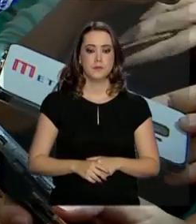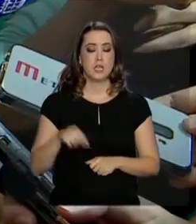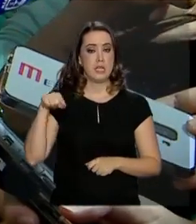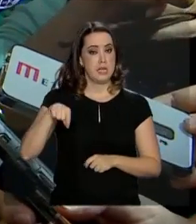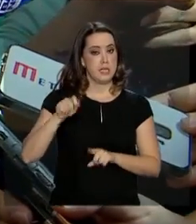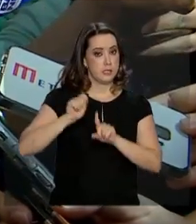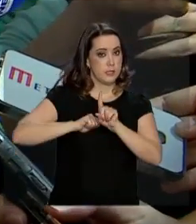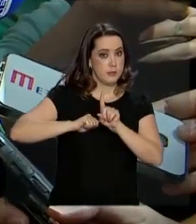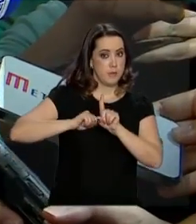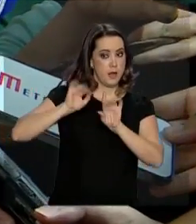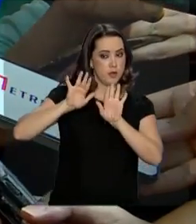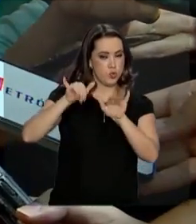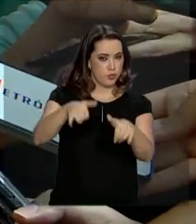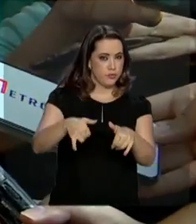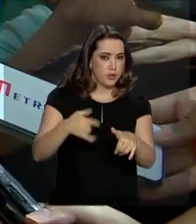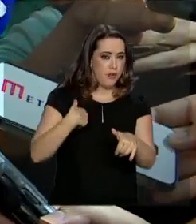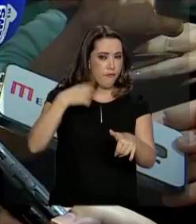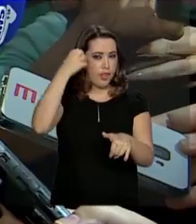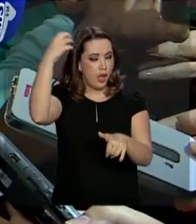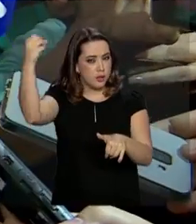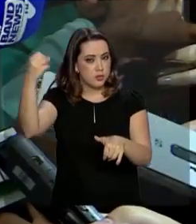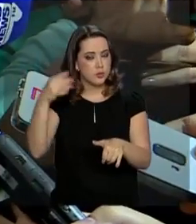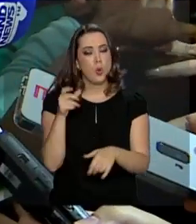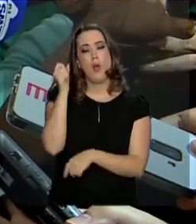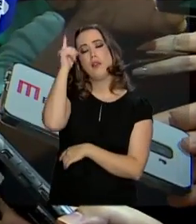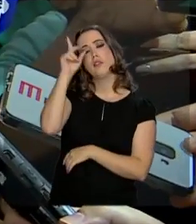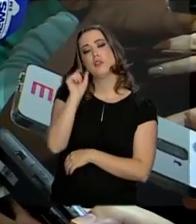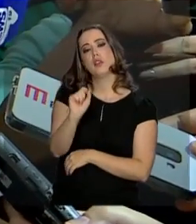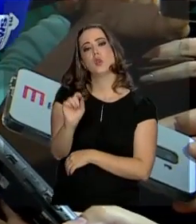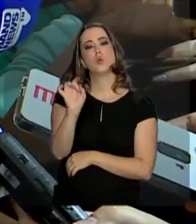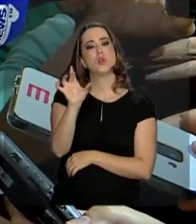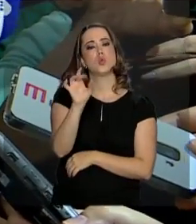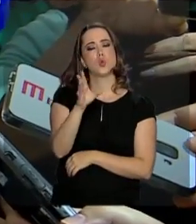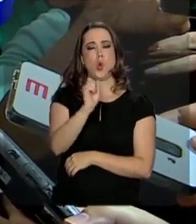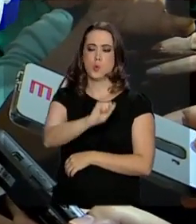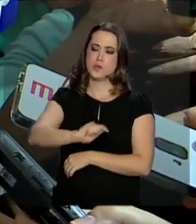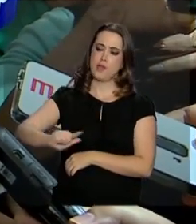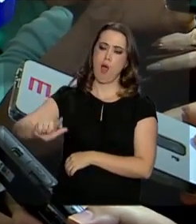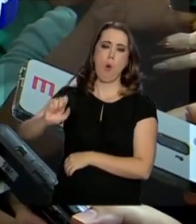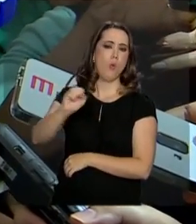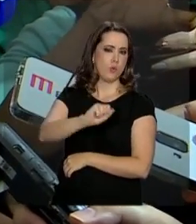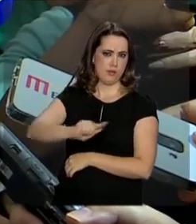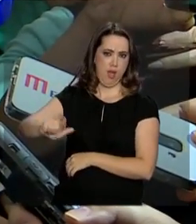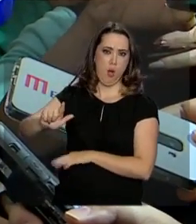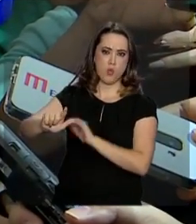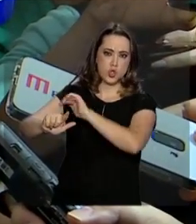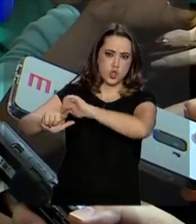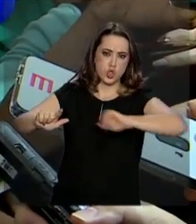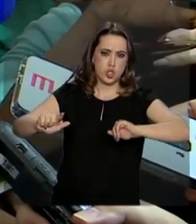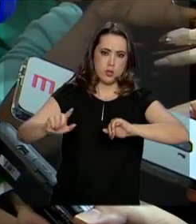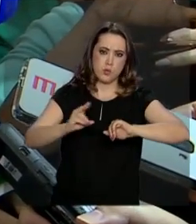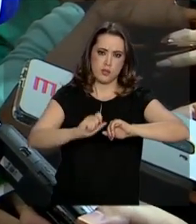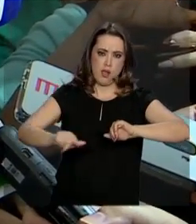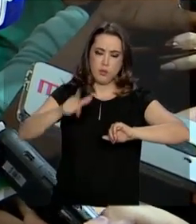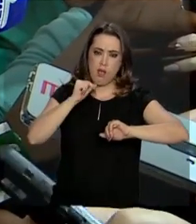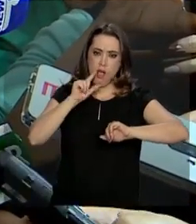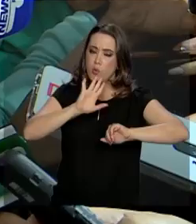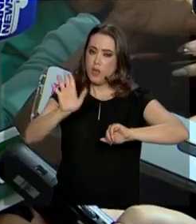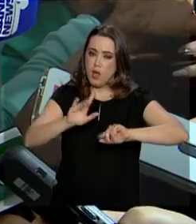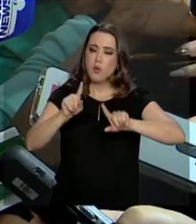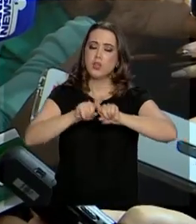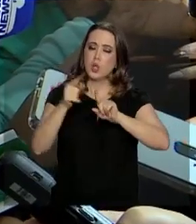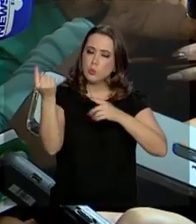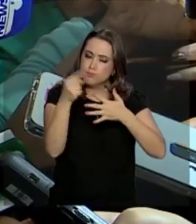de mês. A ideia não é apenas a dessalinização, é um dos temas lá em Israel. Nós temos também várias